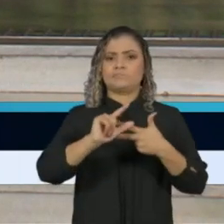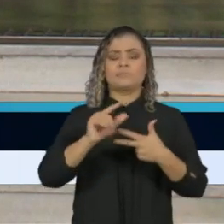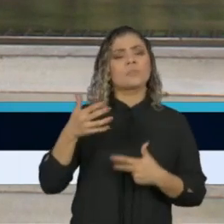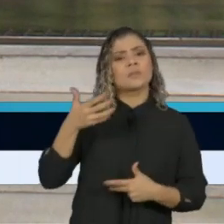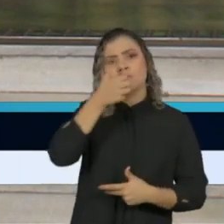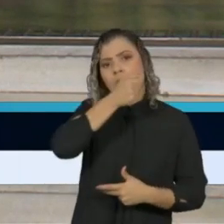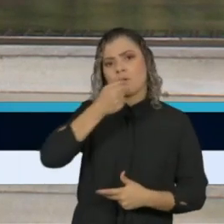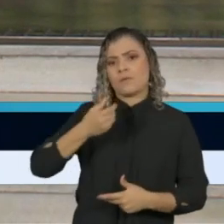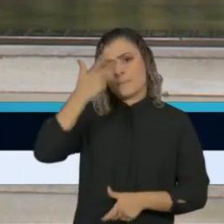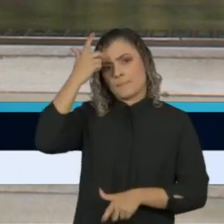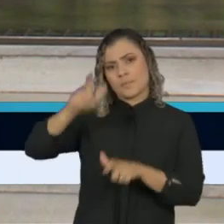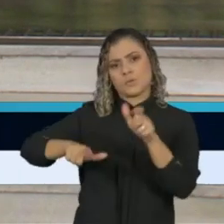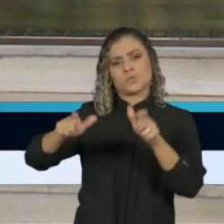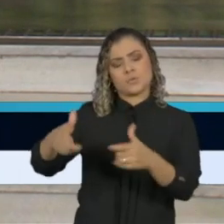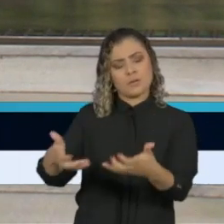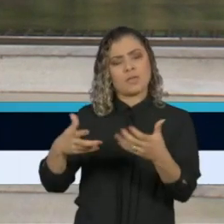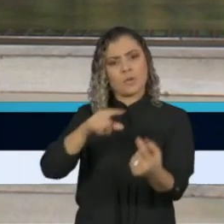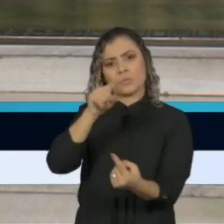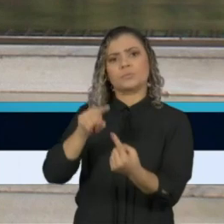vidas.